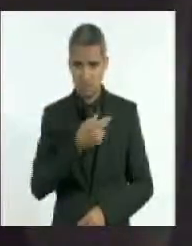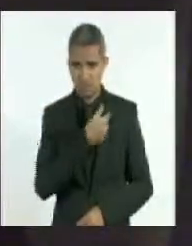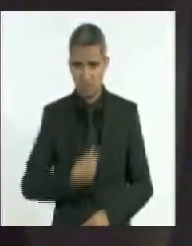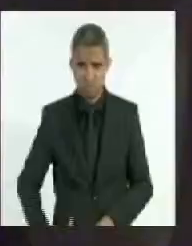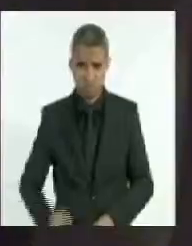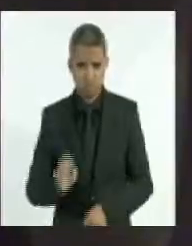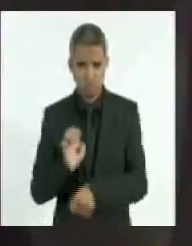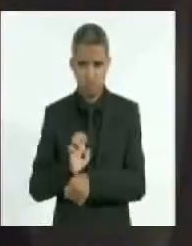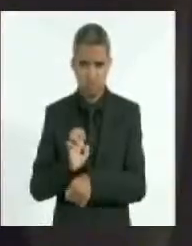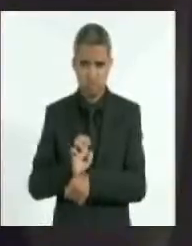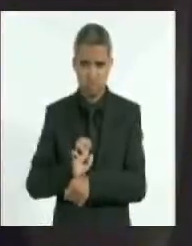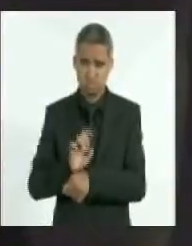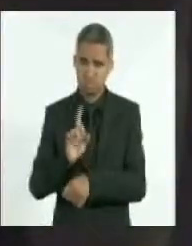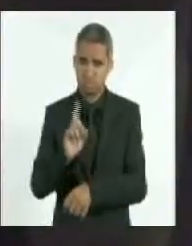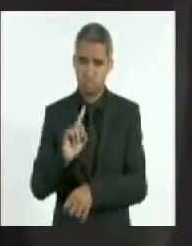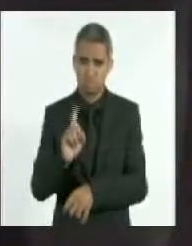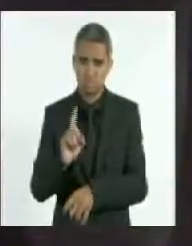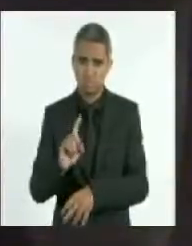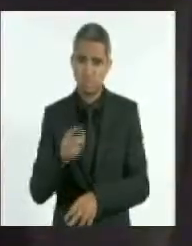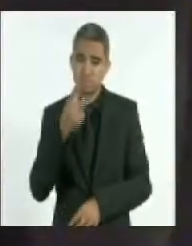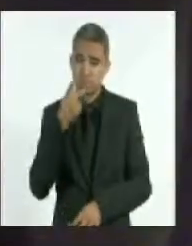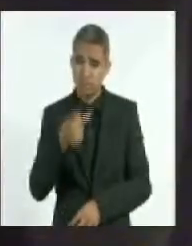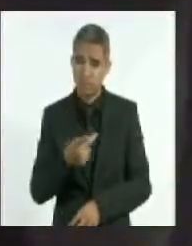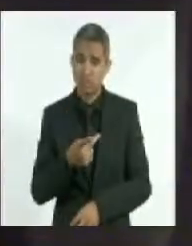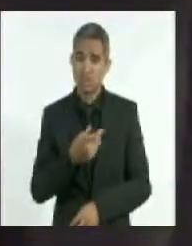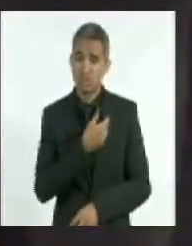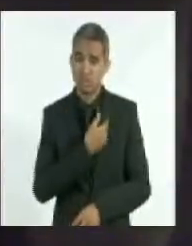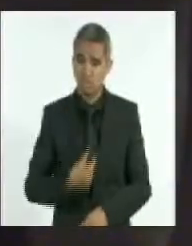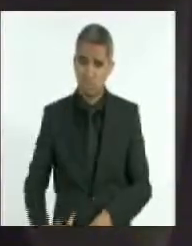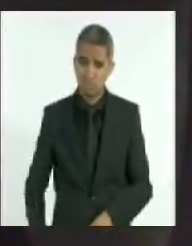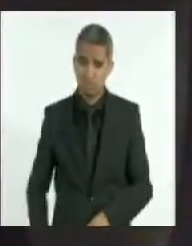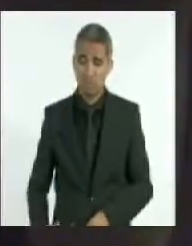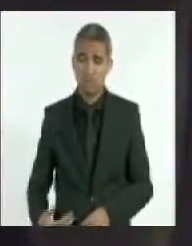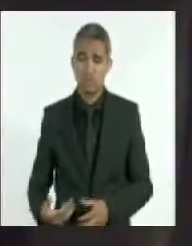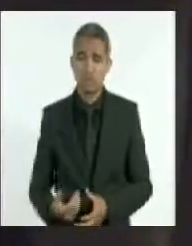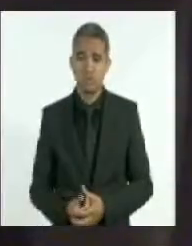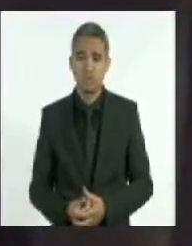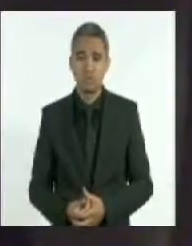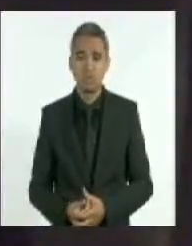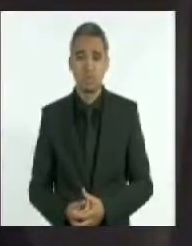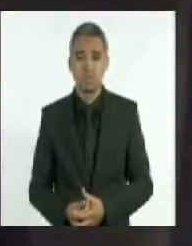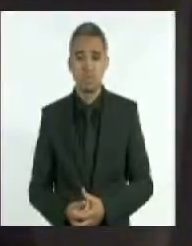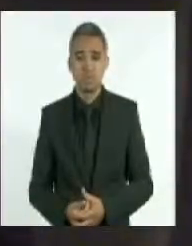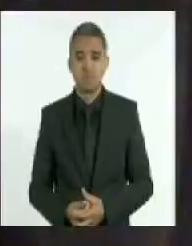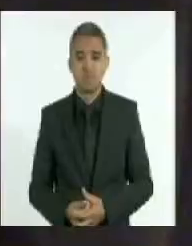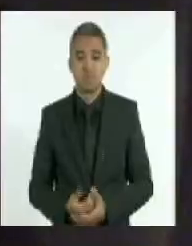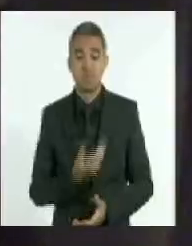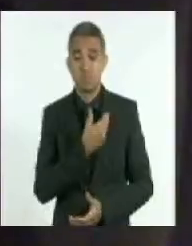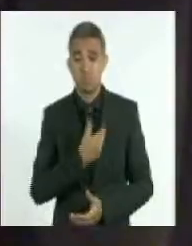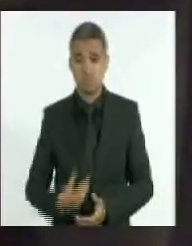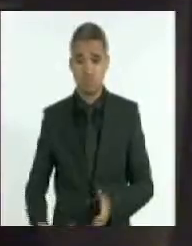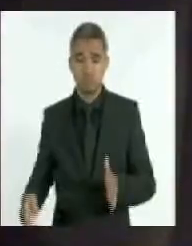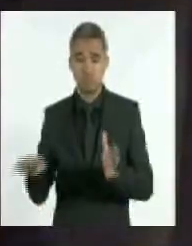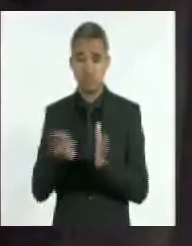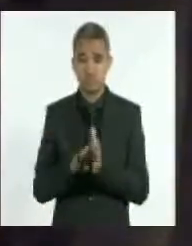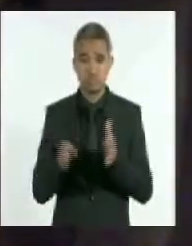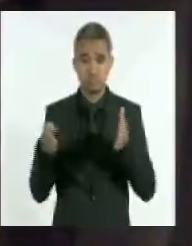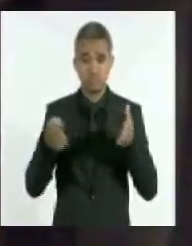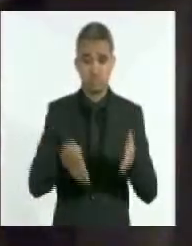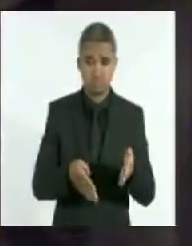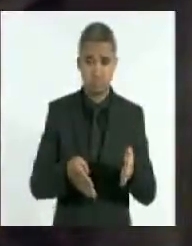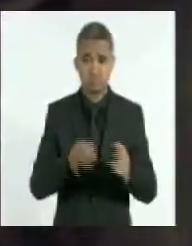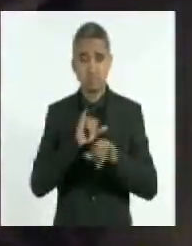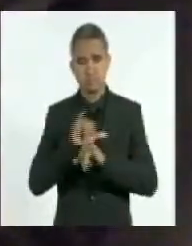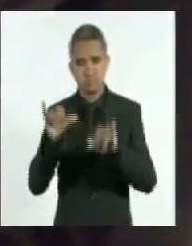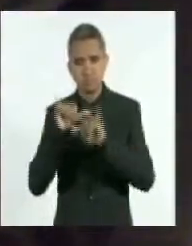estou falando do governo que chegou aqui trazendo, entre aspas, a refinaria. Pois